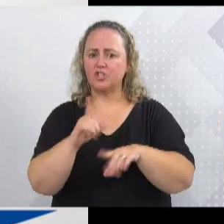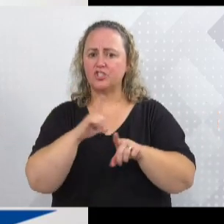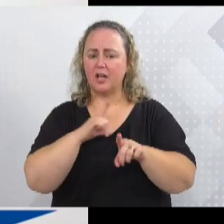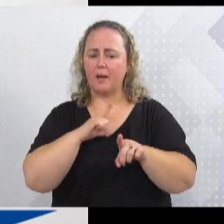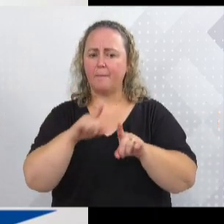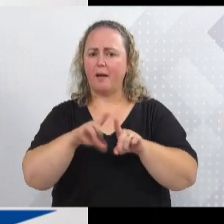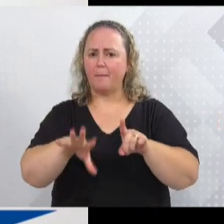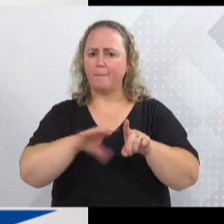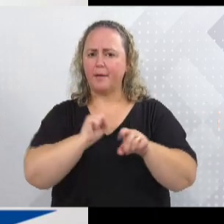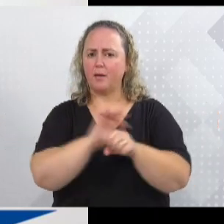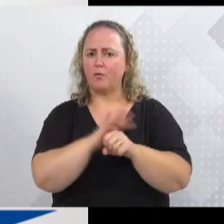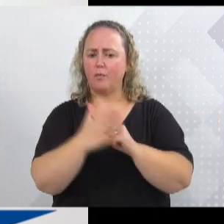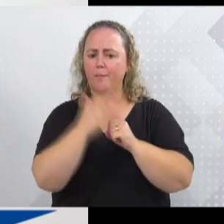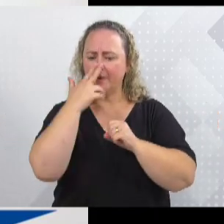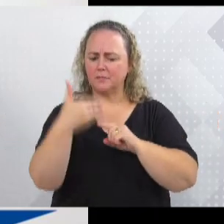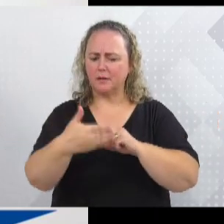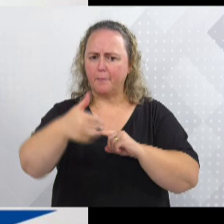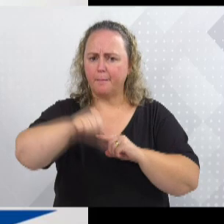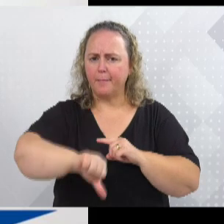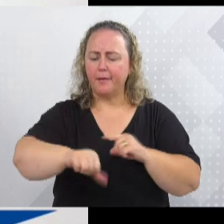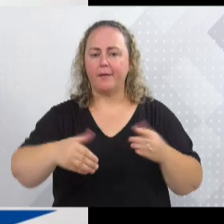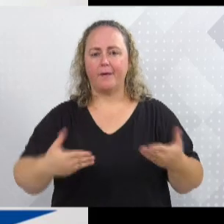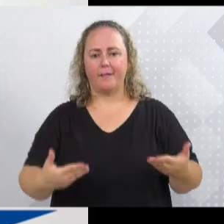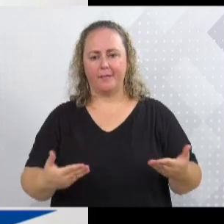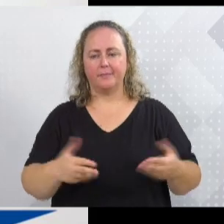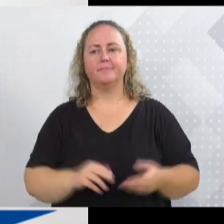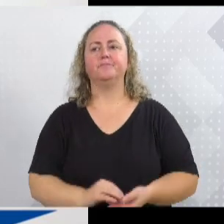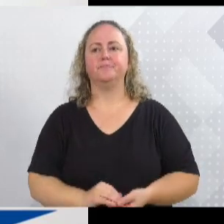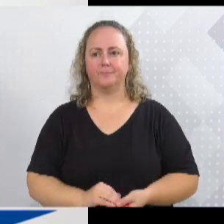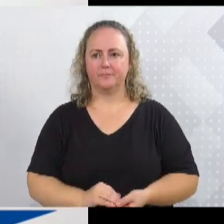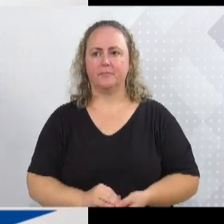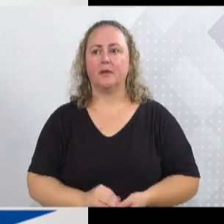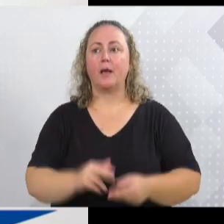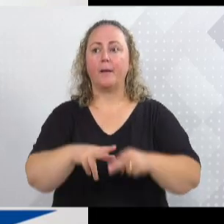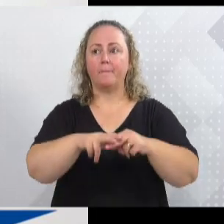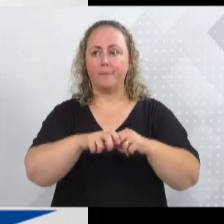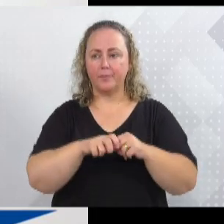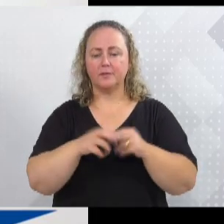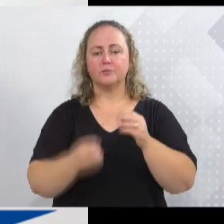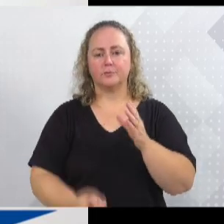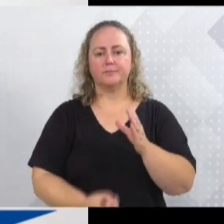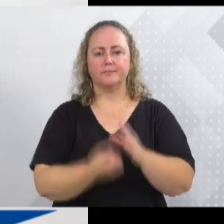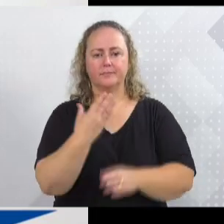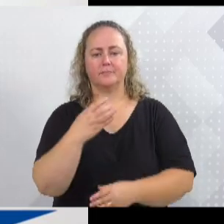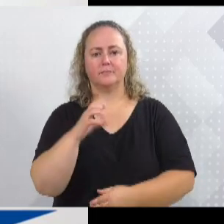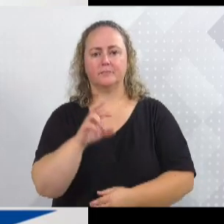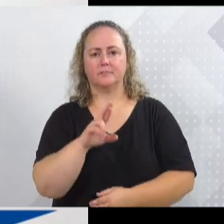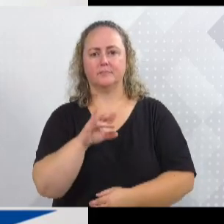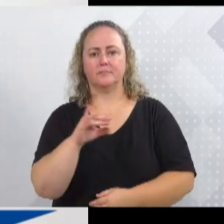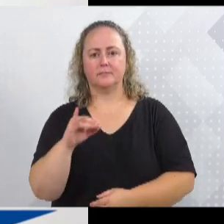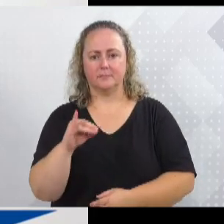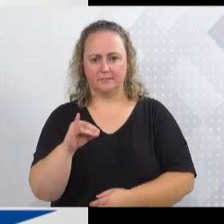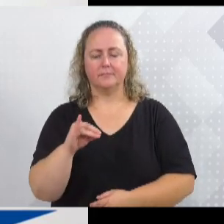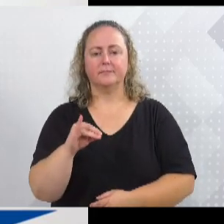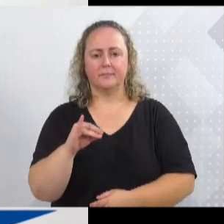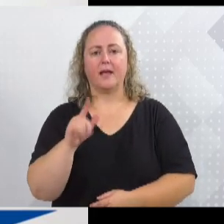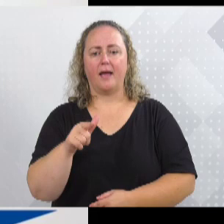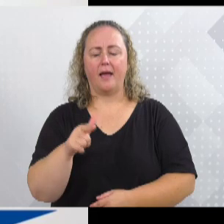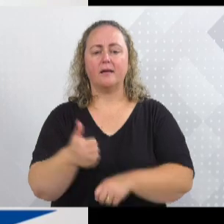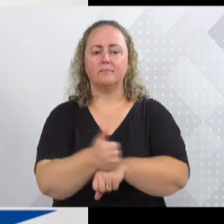tenha. Então, é com base nisso que a gente tem o CRI, que é o Centro Regional